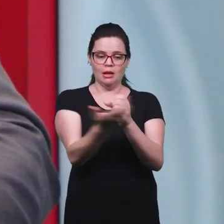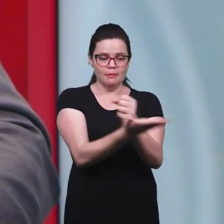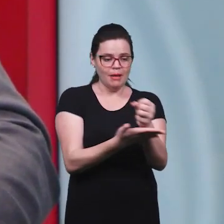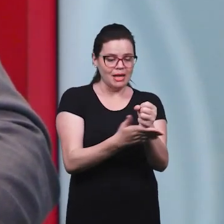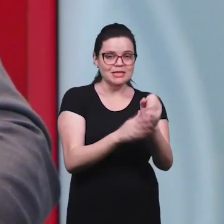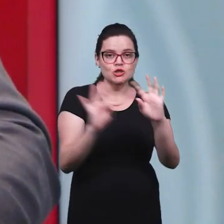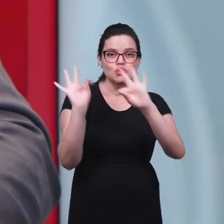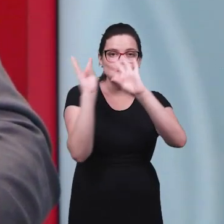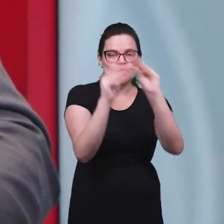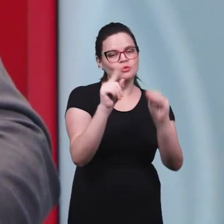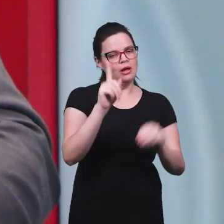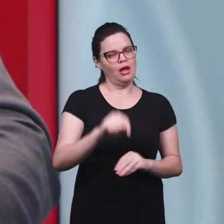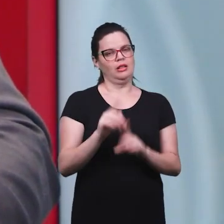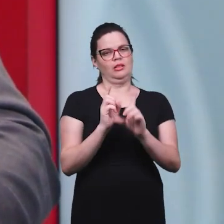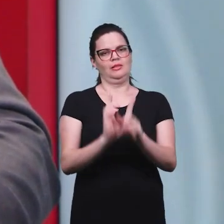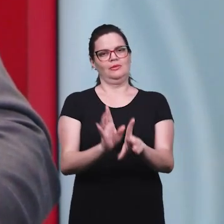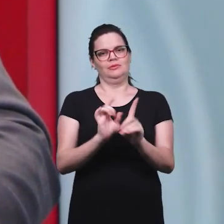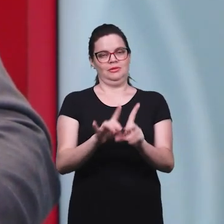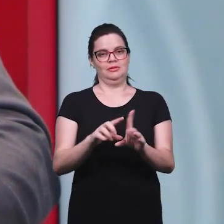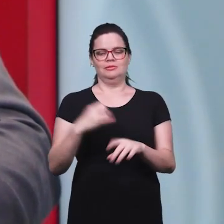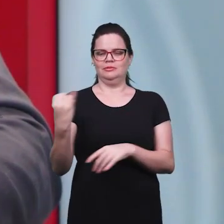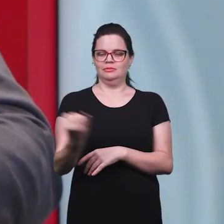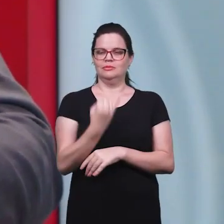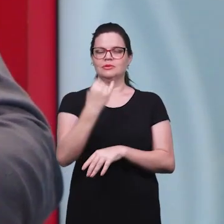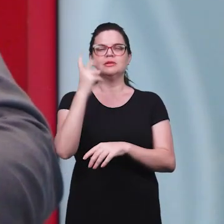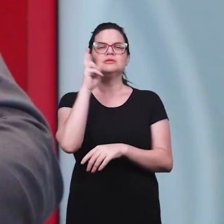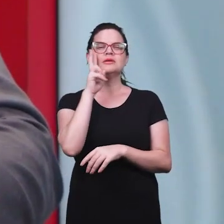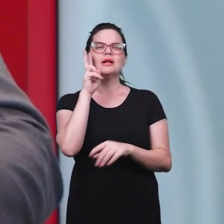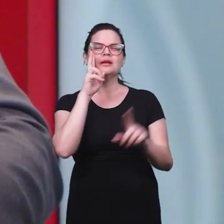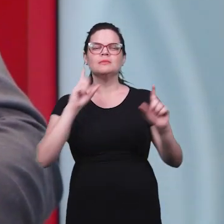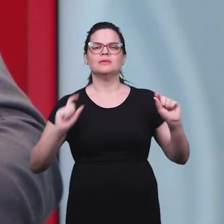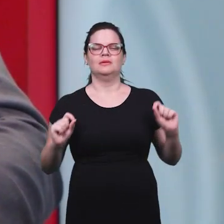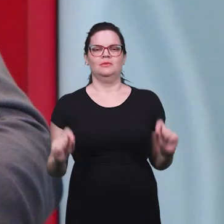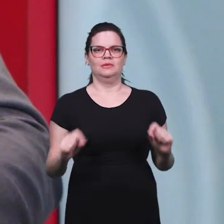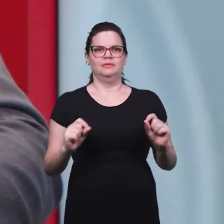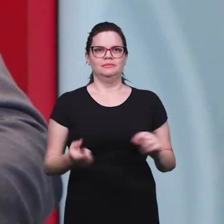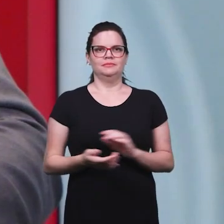base. Então, é importante, né,